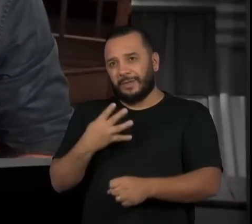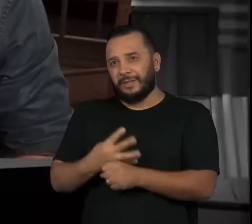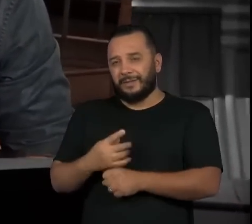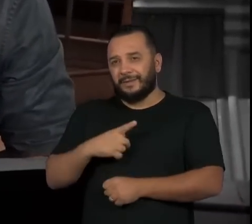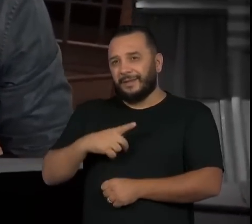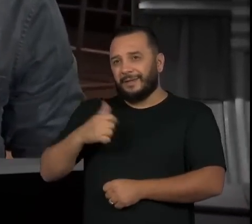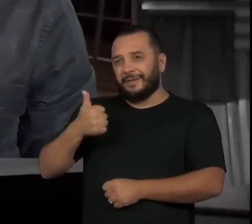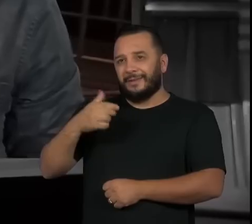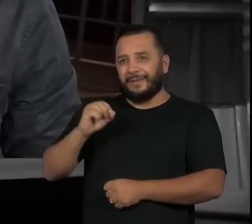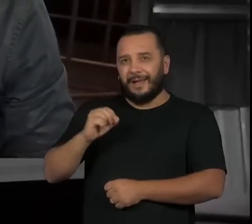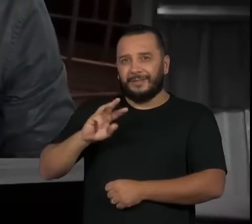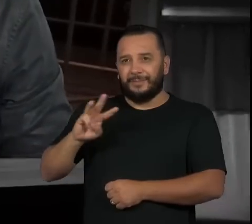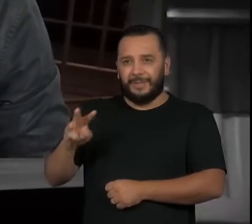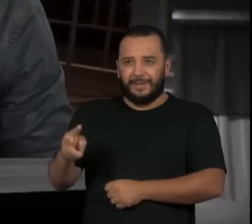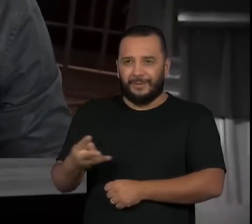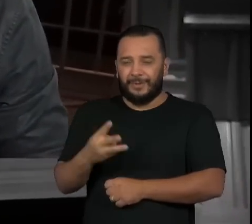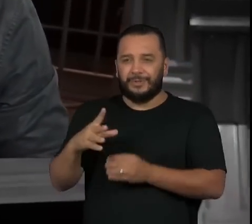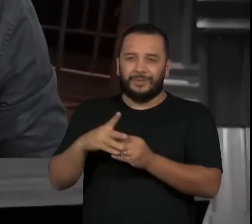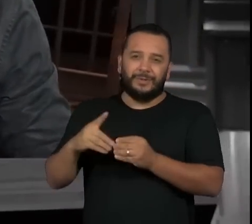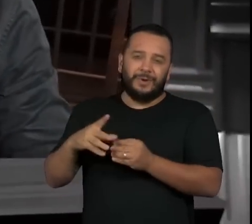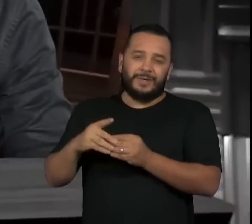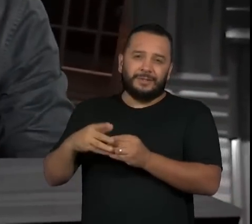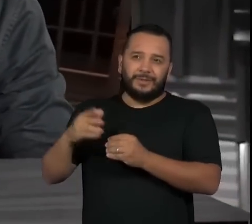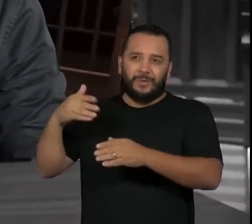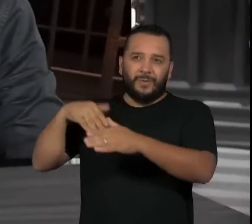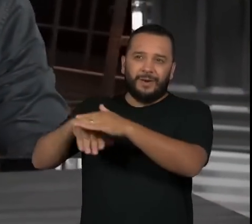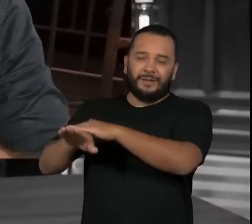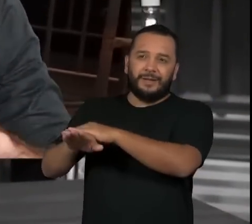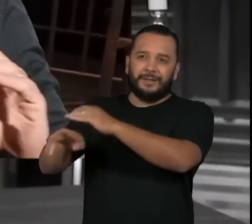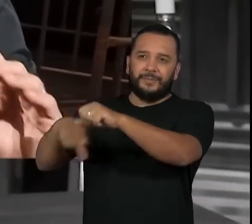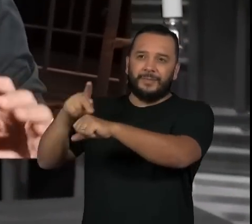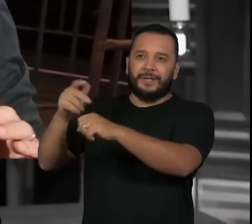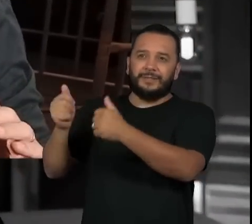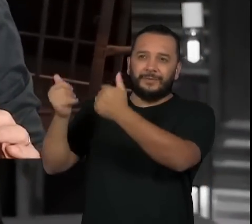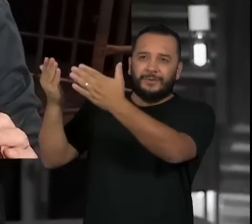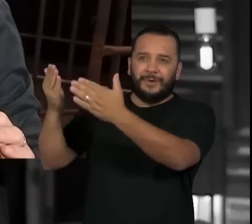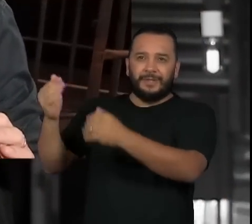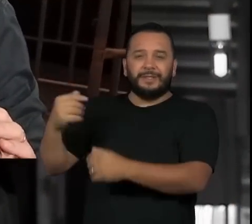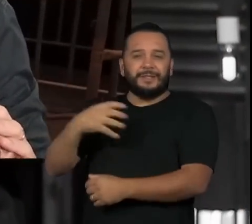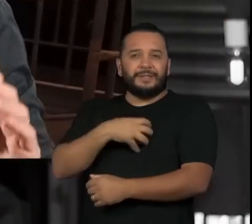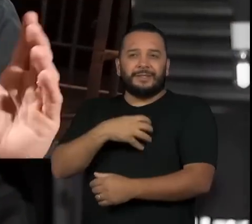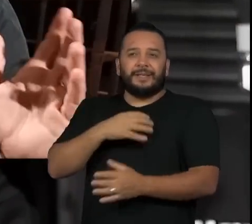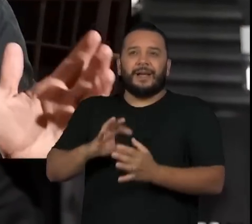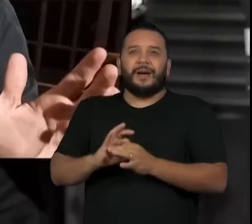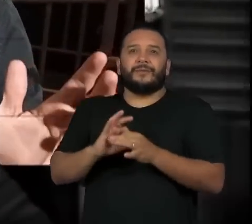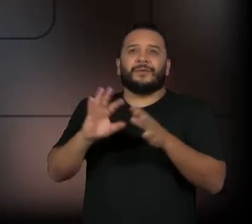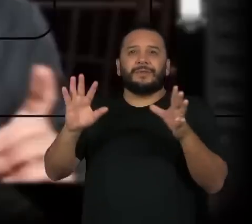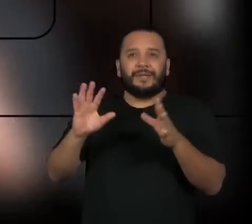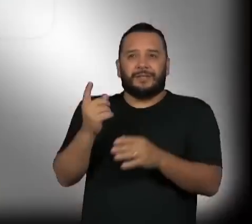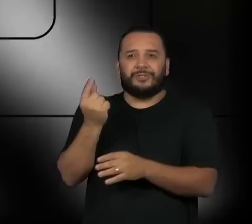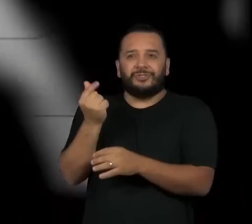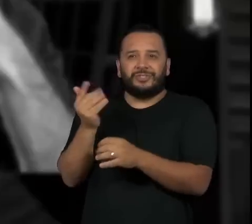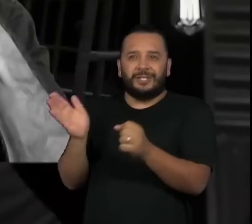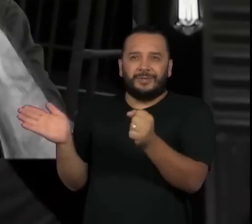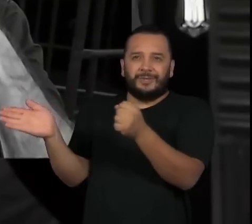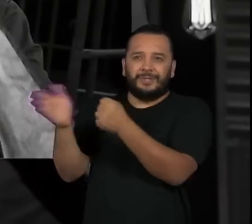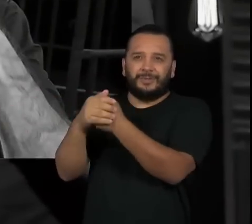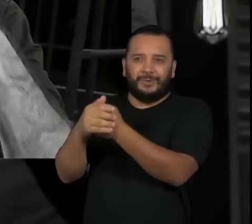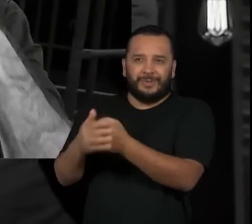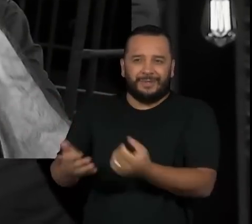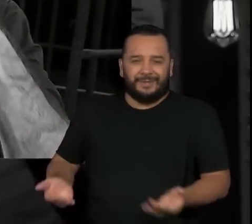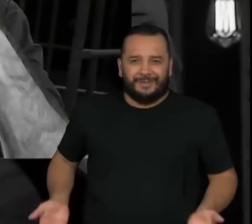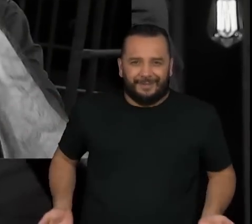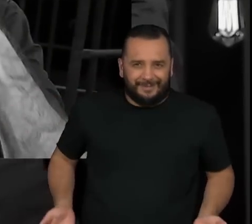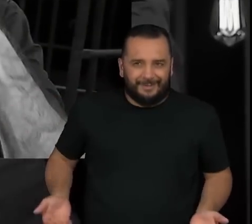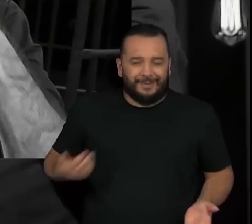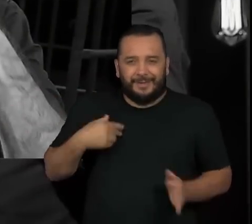de dólares no paraíso fiscal e se sente à vontade com isso, escondendo os recursos, não